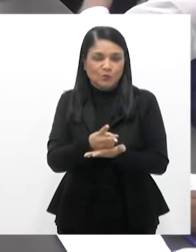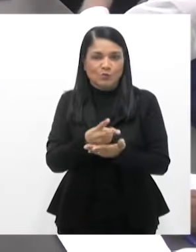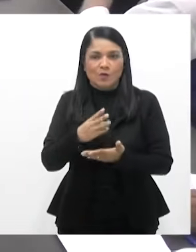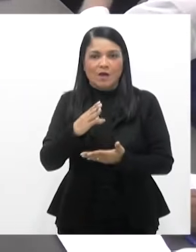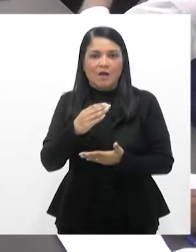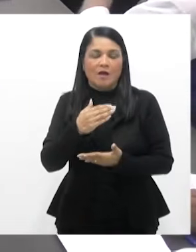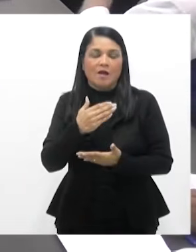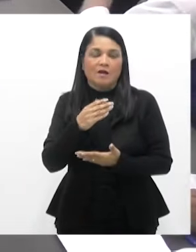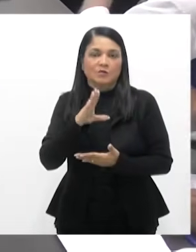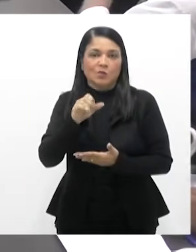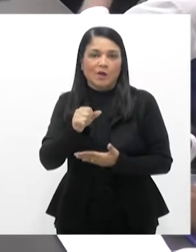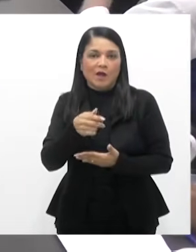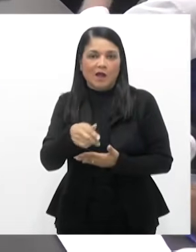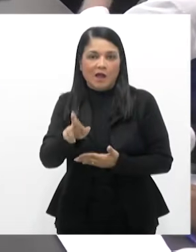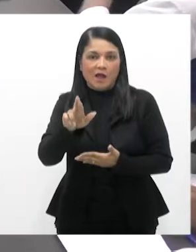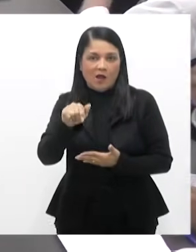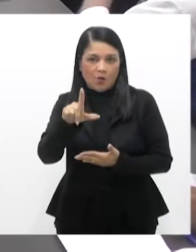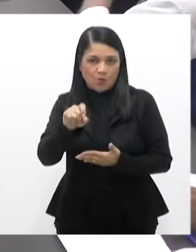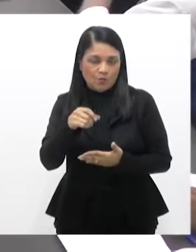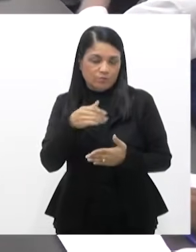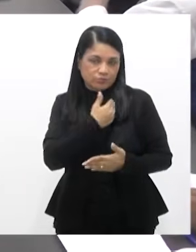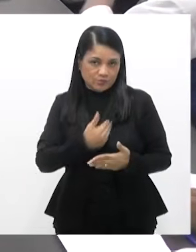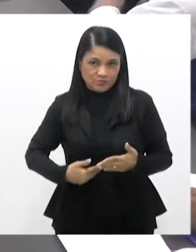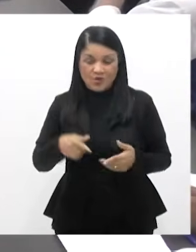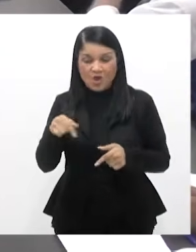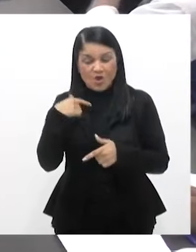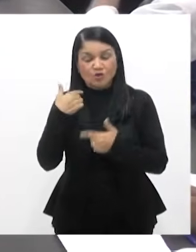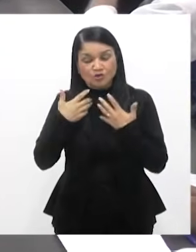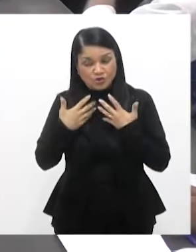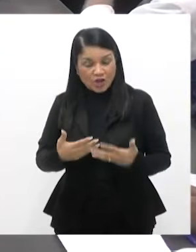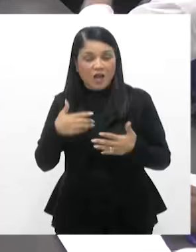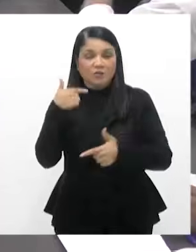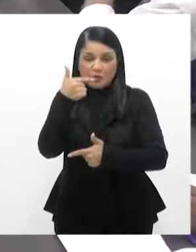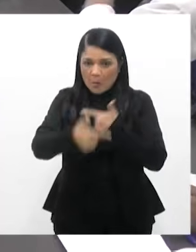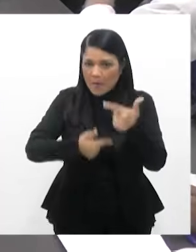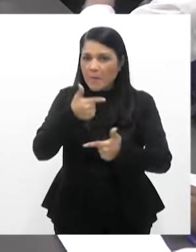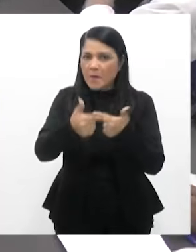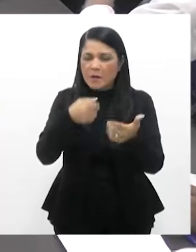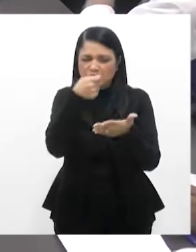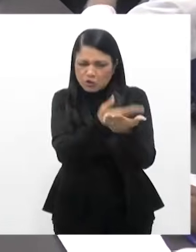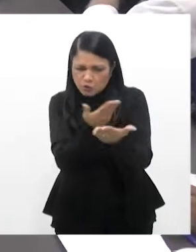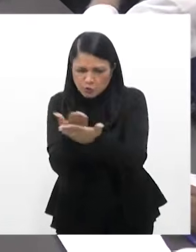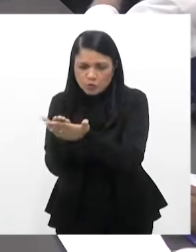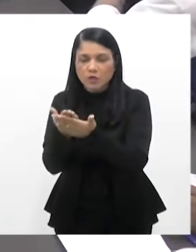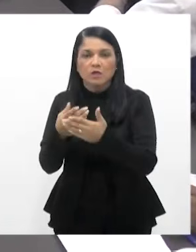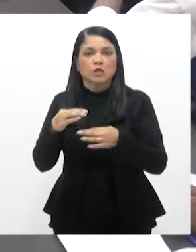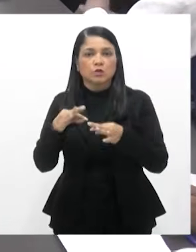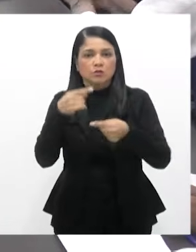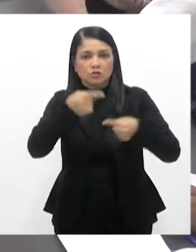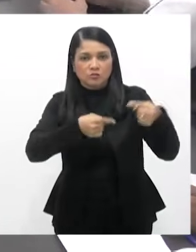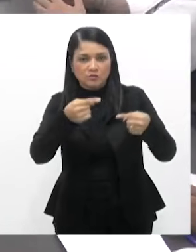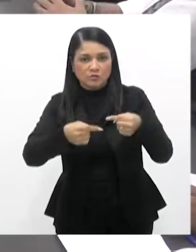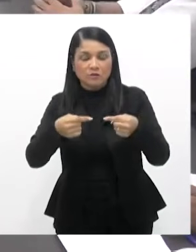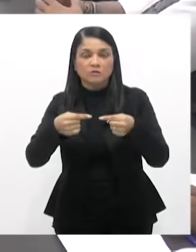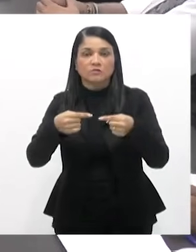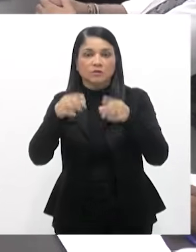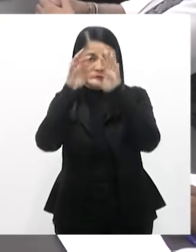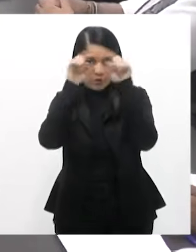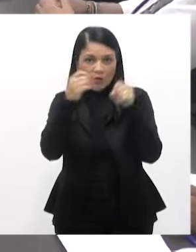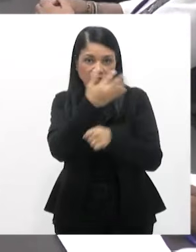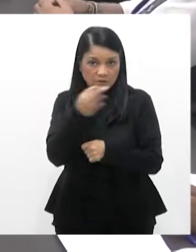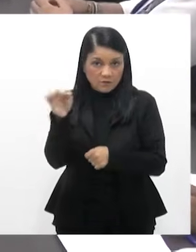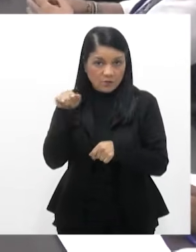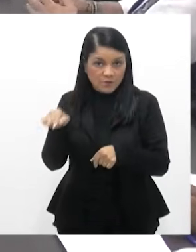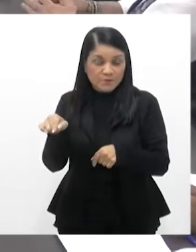que Vossa Excelência traz, aí eu estou sendo chato com isso, porque me debrucei em todas as discussões do Supremo Tribunal Federal, Vossa Excelência